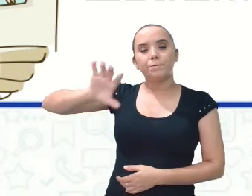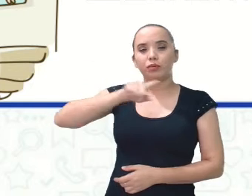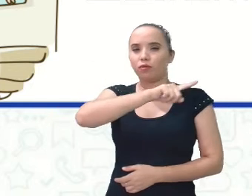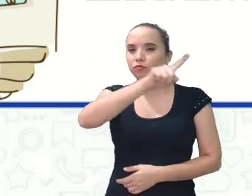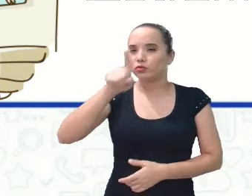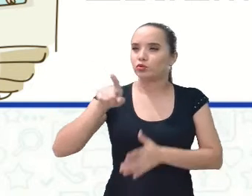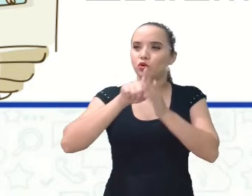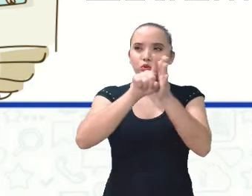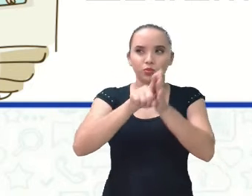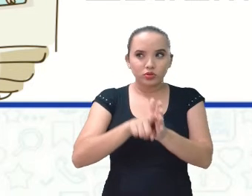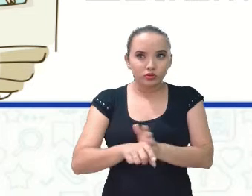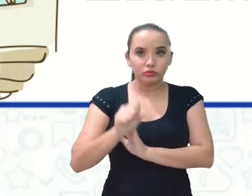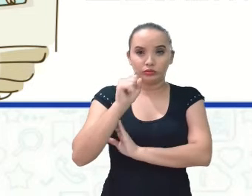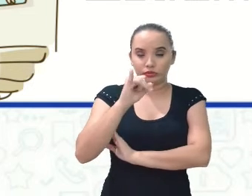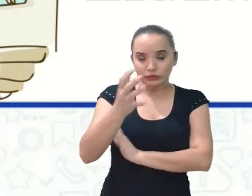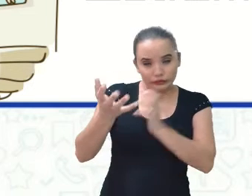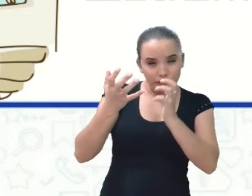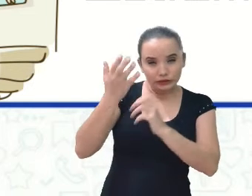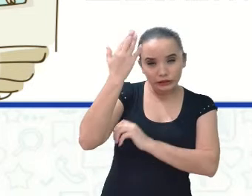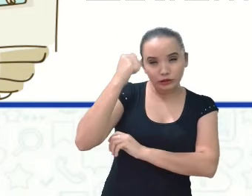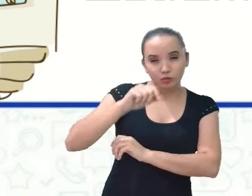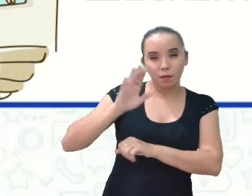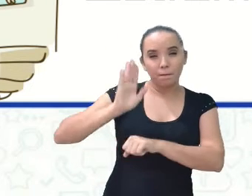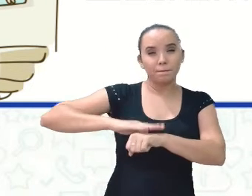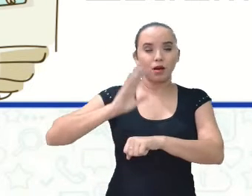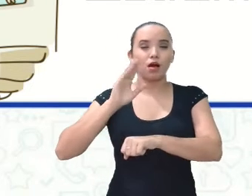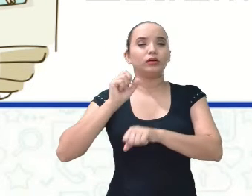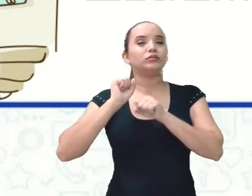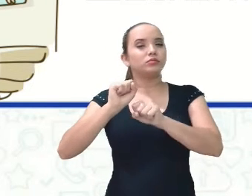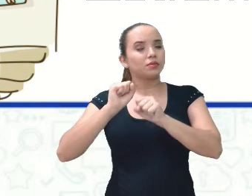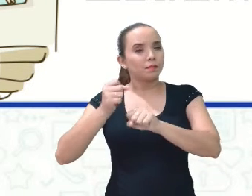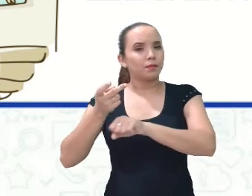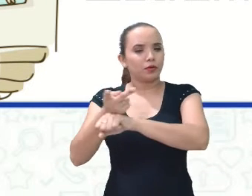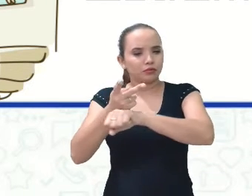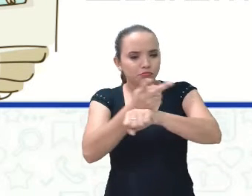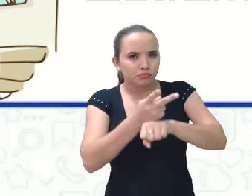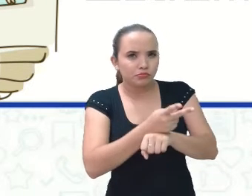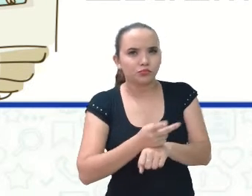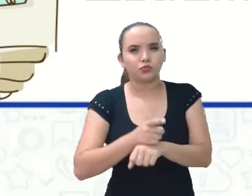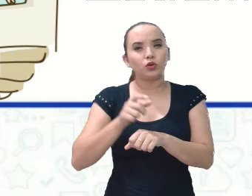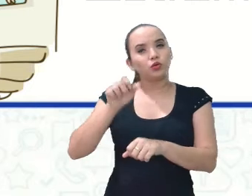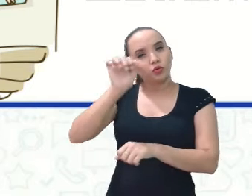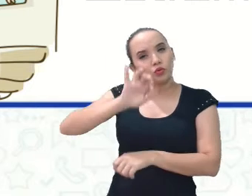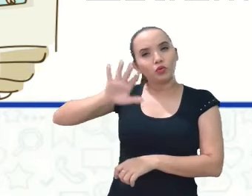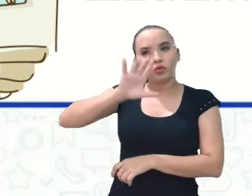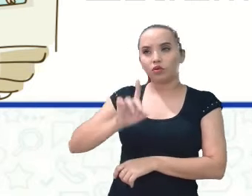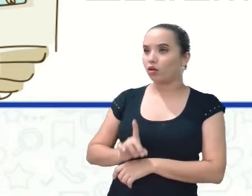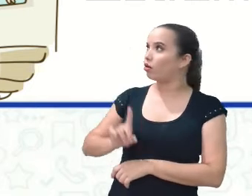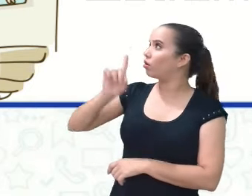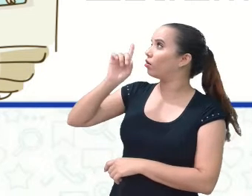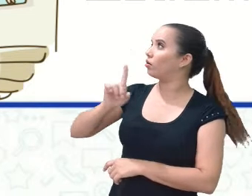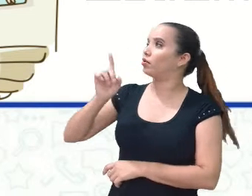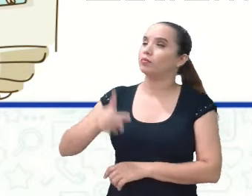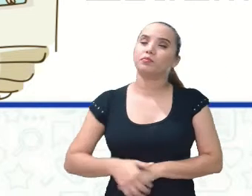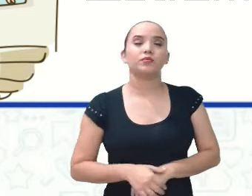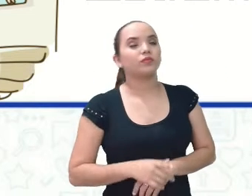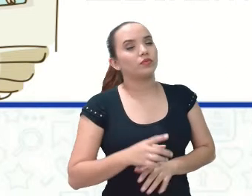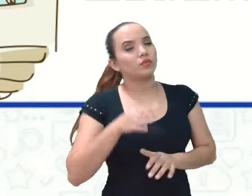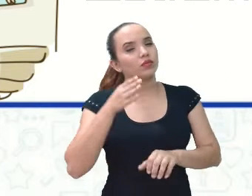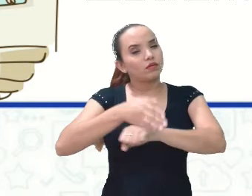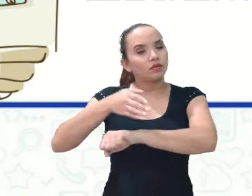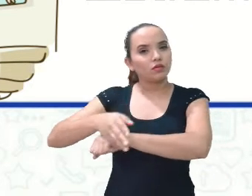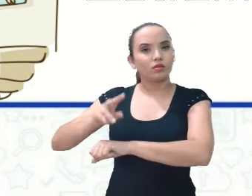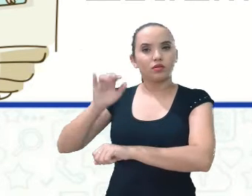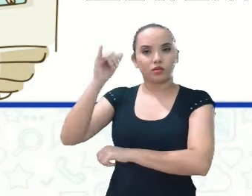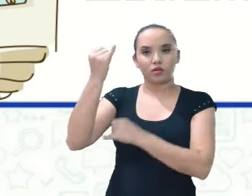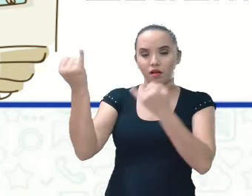mais. Quem quiser saber mais sobre esse assunto pode, né, abrir aí esse QR Code e entrar na internet e conhecer um pouco mais